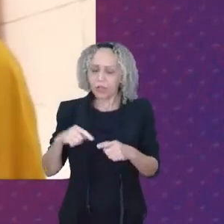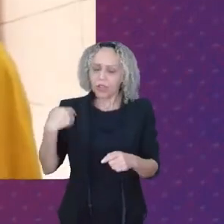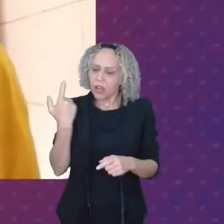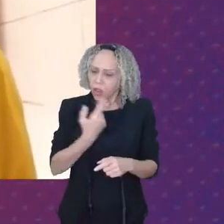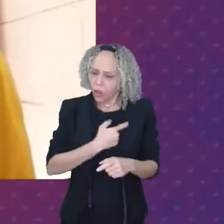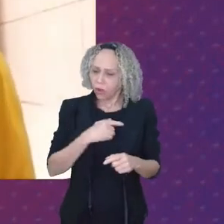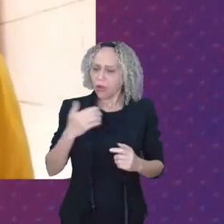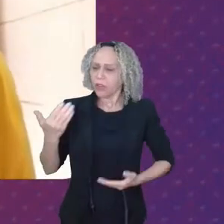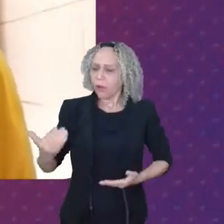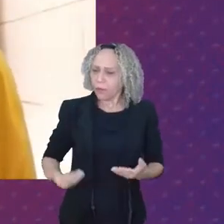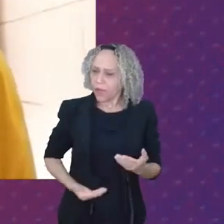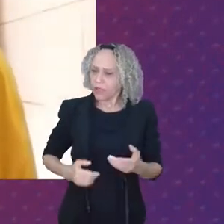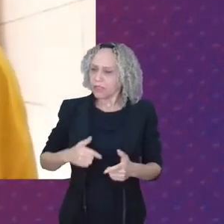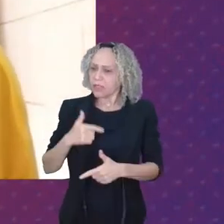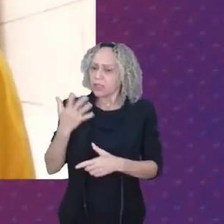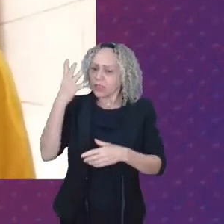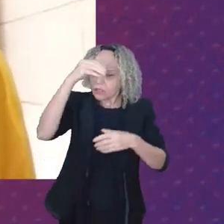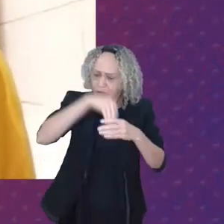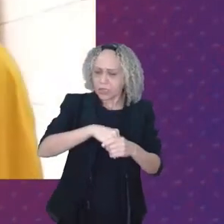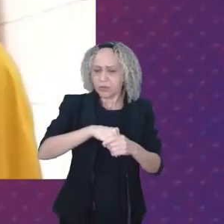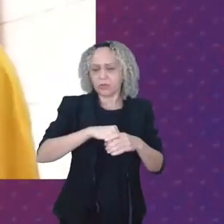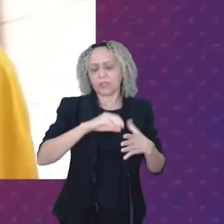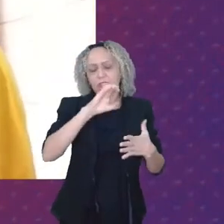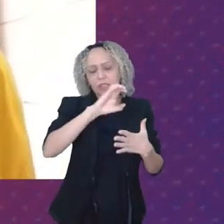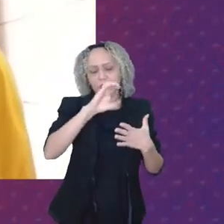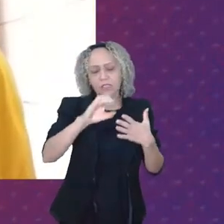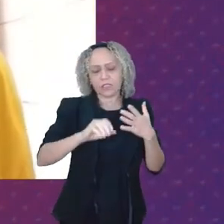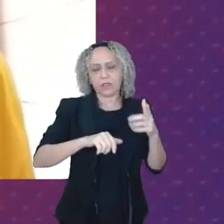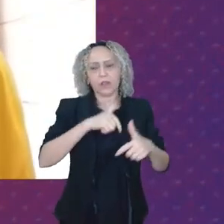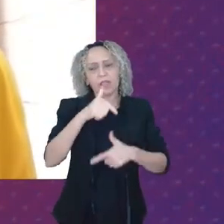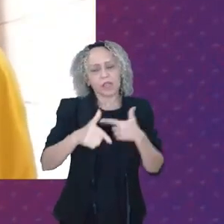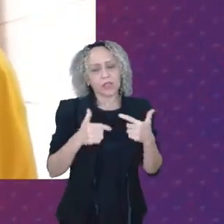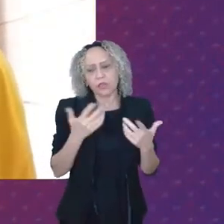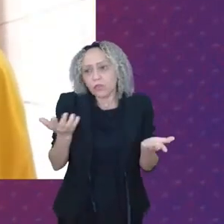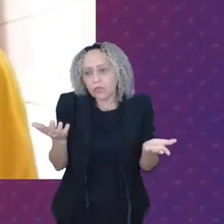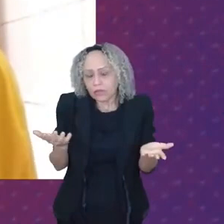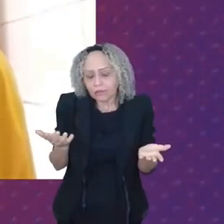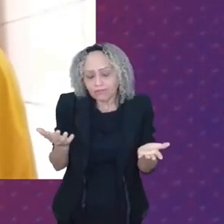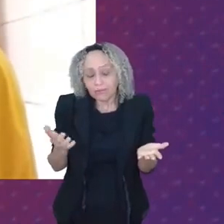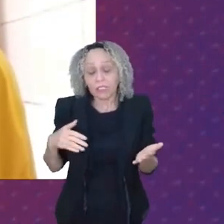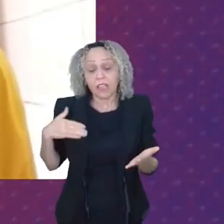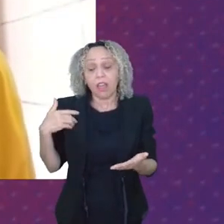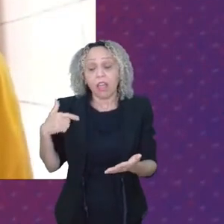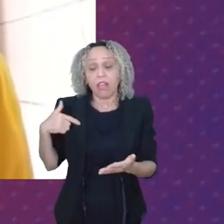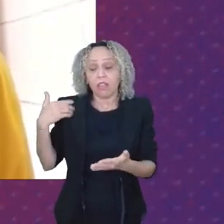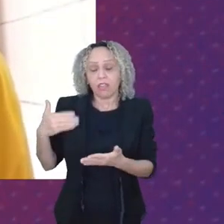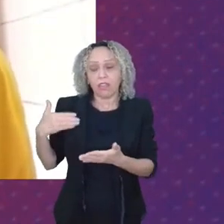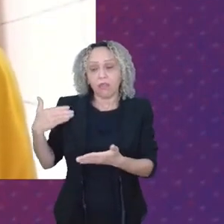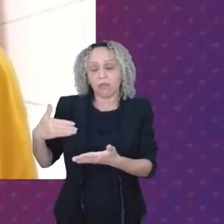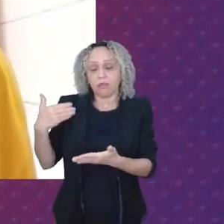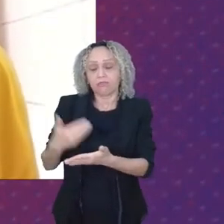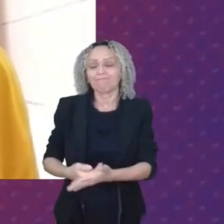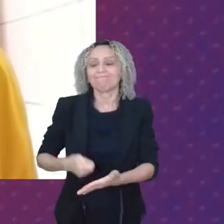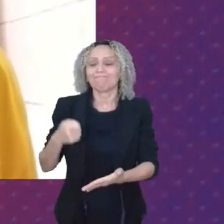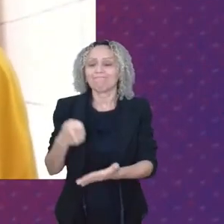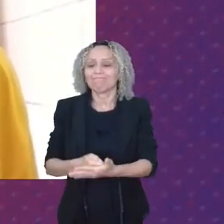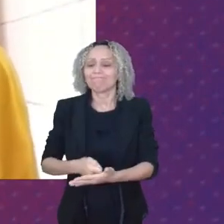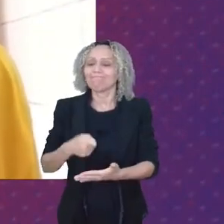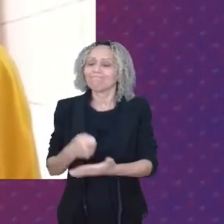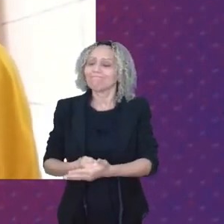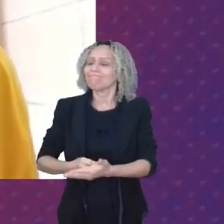essa luta, ela não parou, como até hoje não para, né? E aí o que aconteceu foi que a